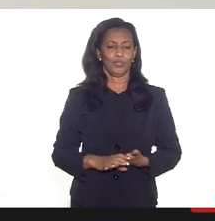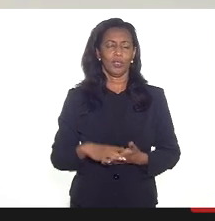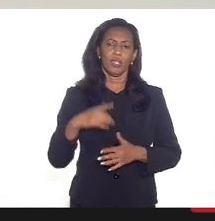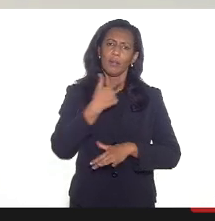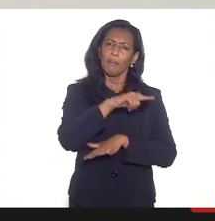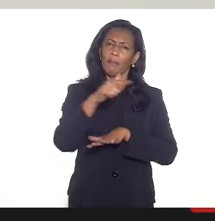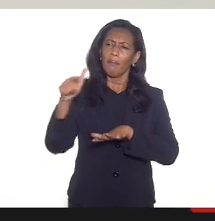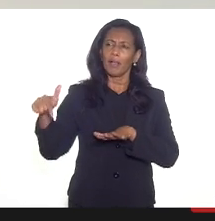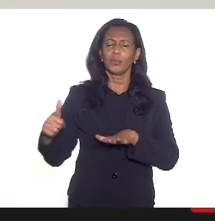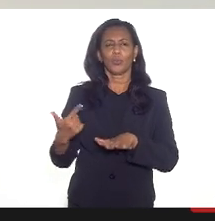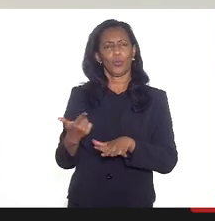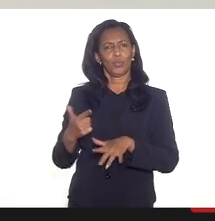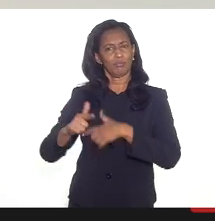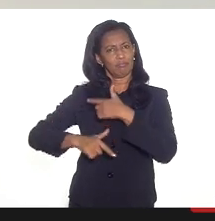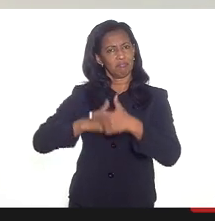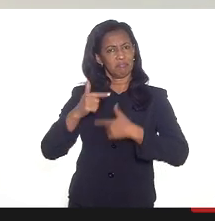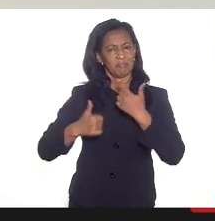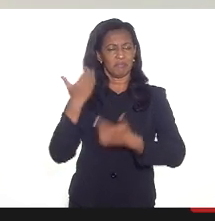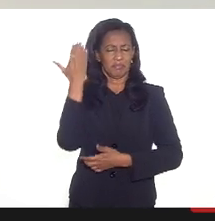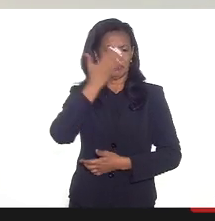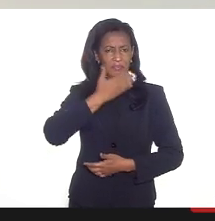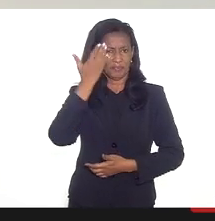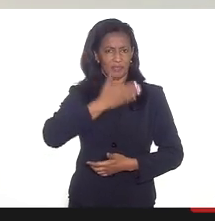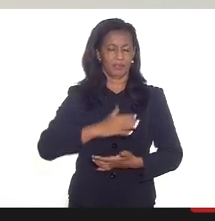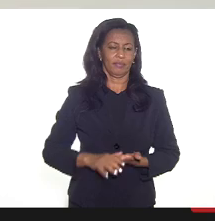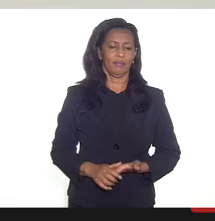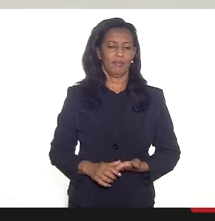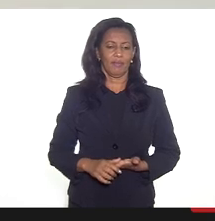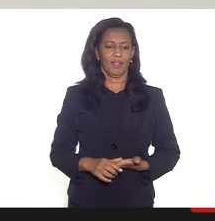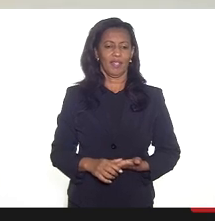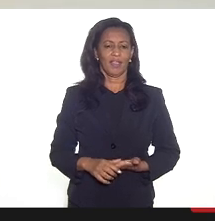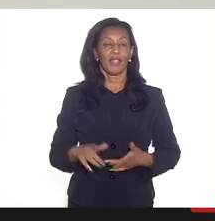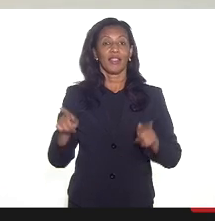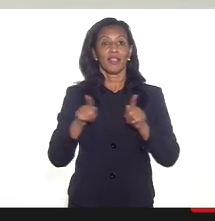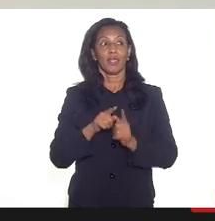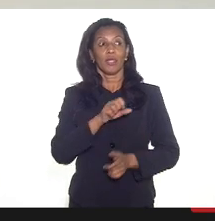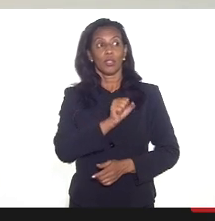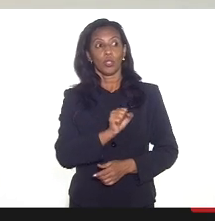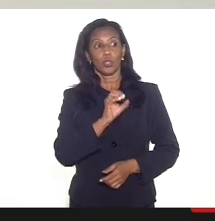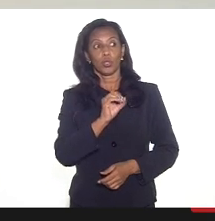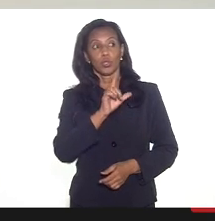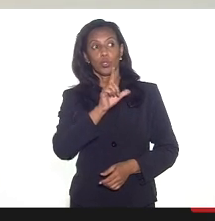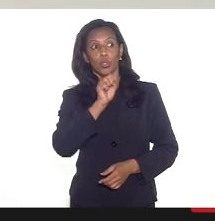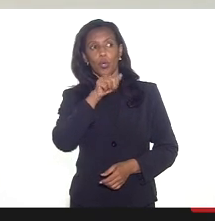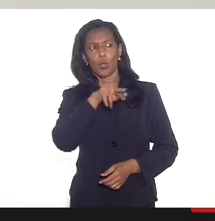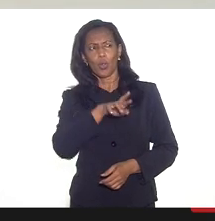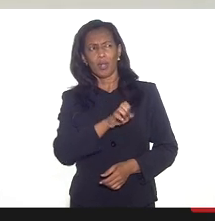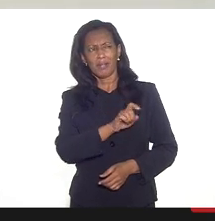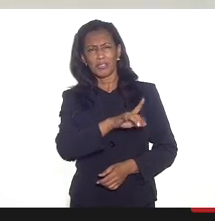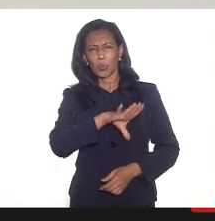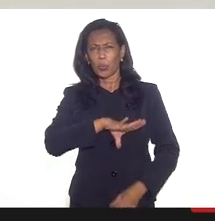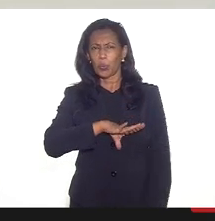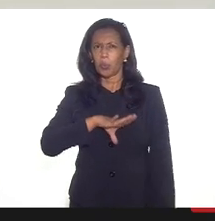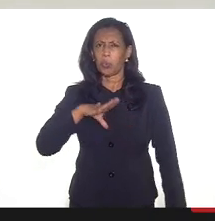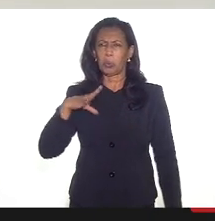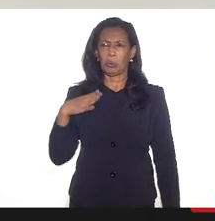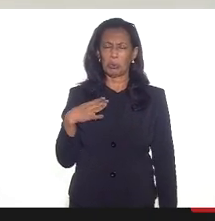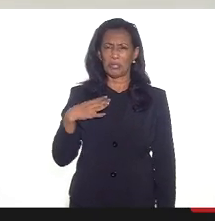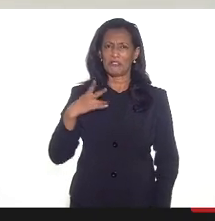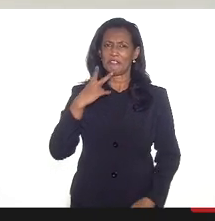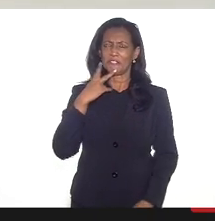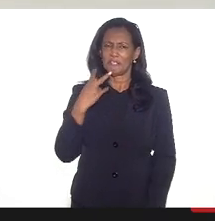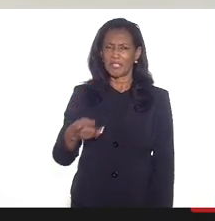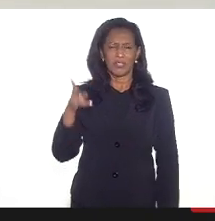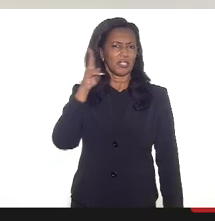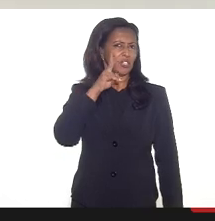integrantes do Poder Legislativo aqui presentes. Queria saudar também a Solange Revoredo, tão corajosa, contando aqui